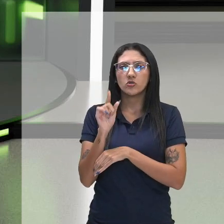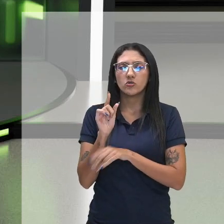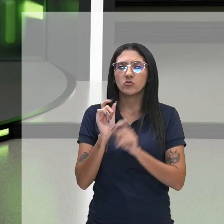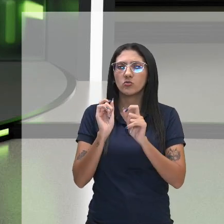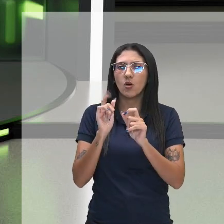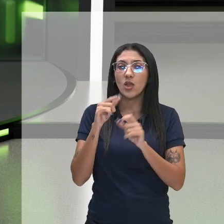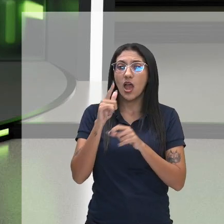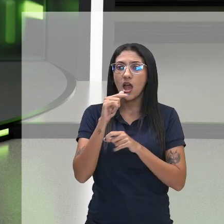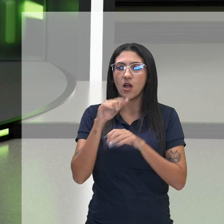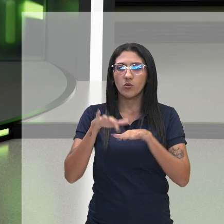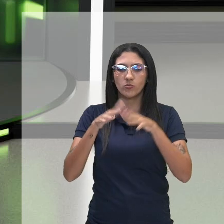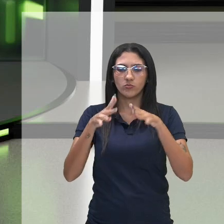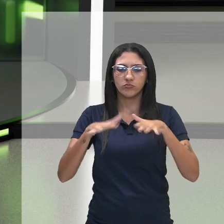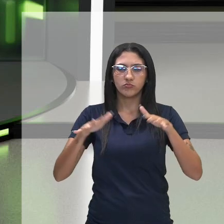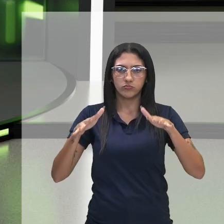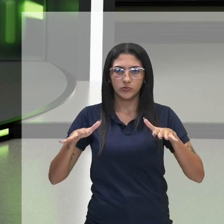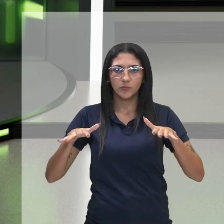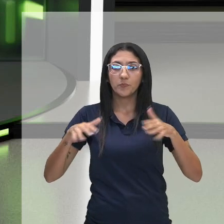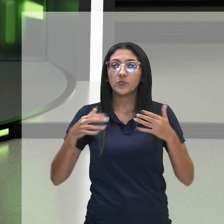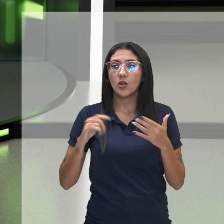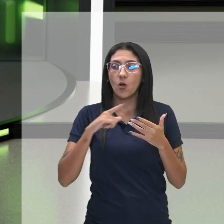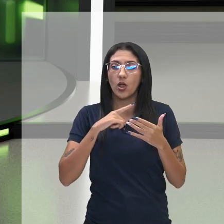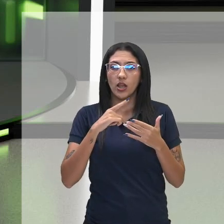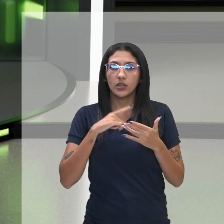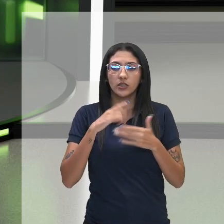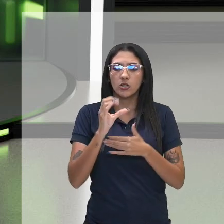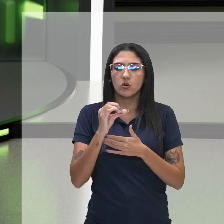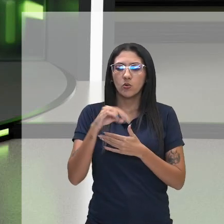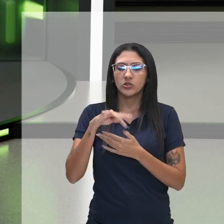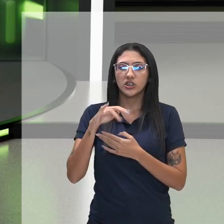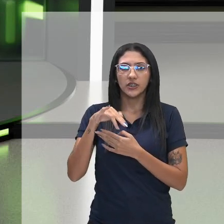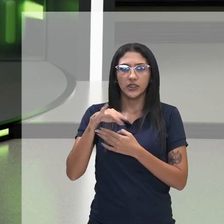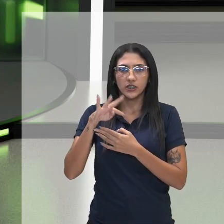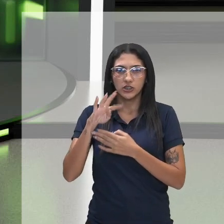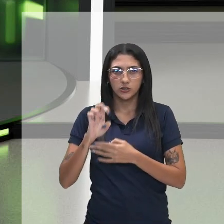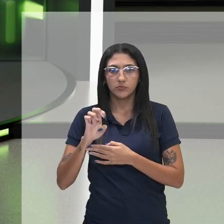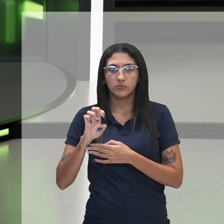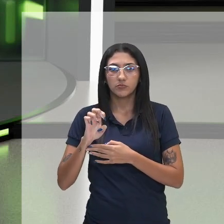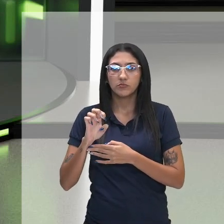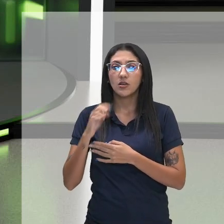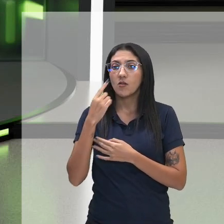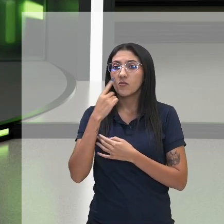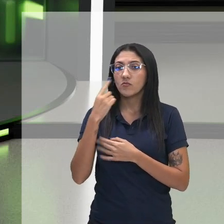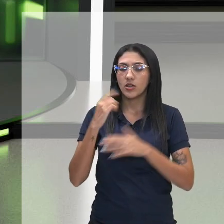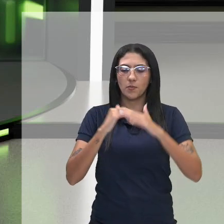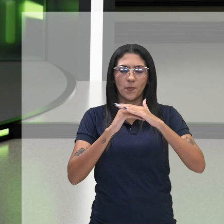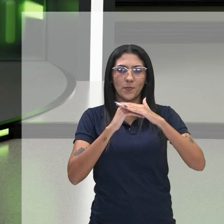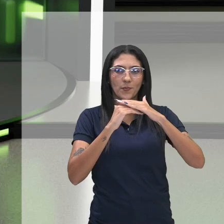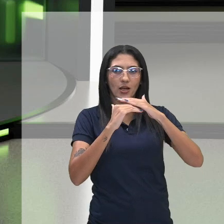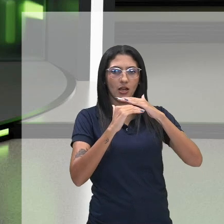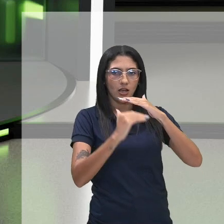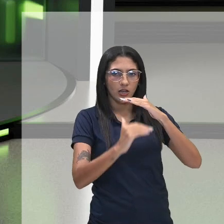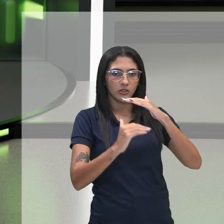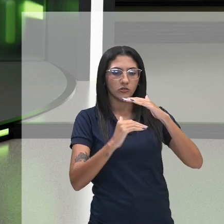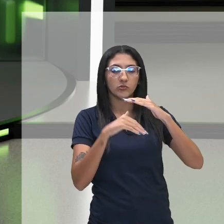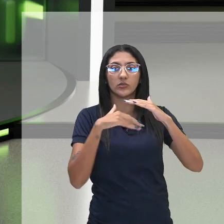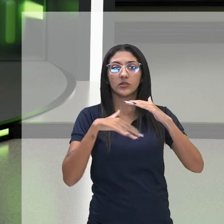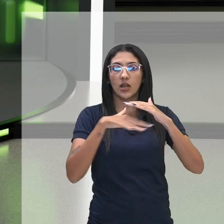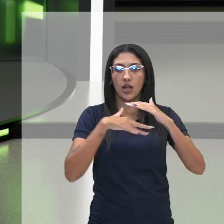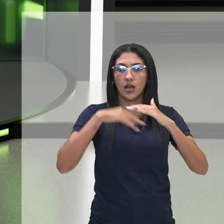Então, essas placas, elas são tanto continentais, elas estão aqui, ó, abaixo dessa região continental,